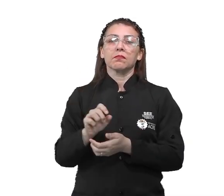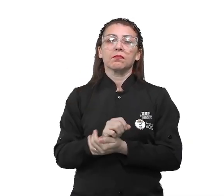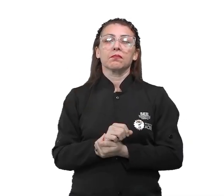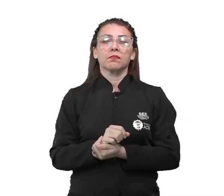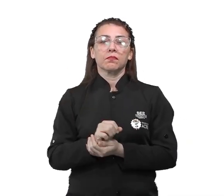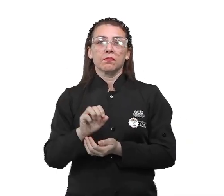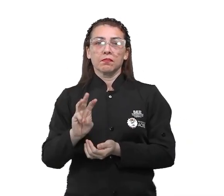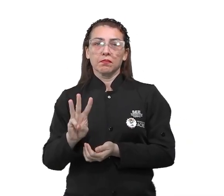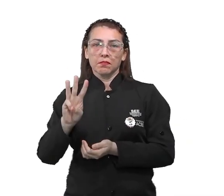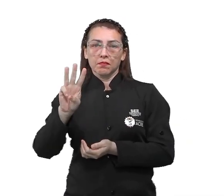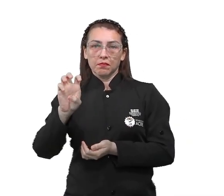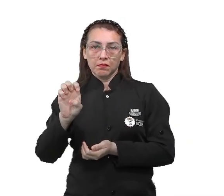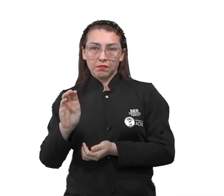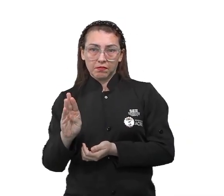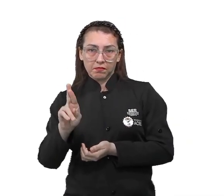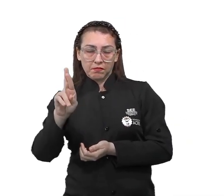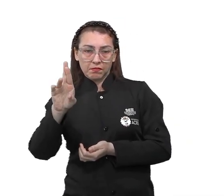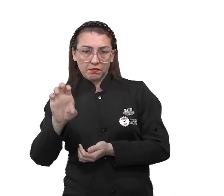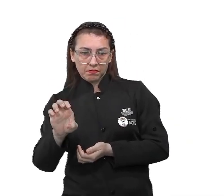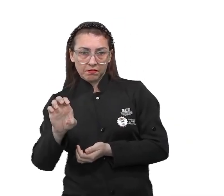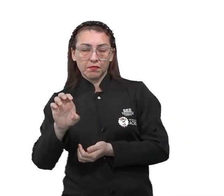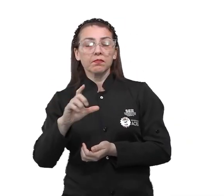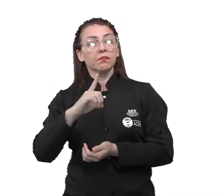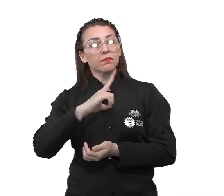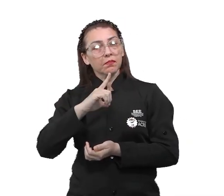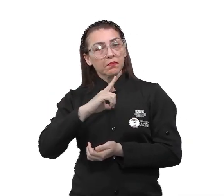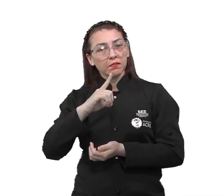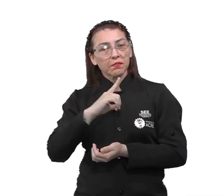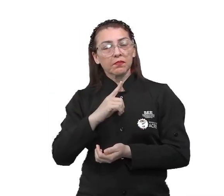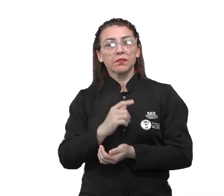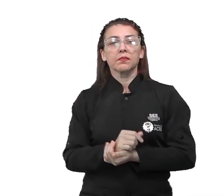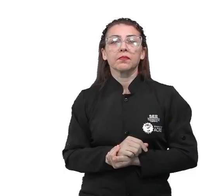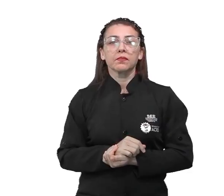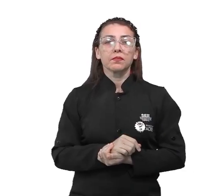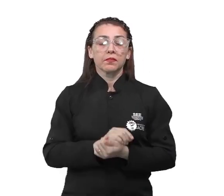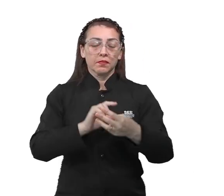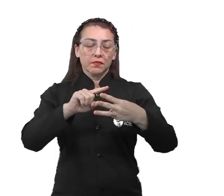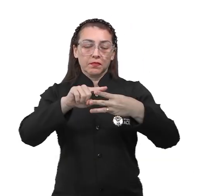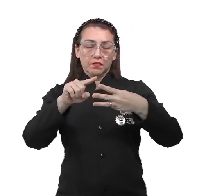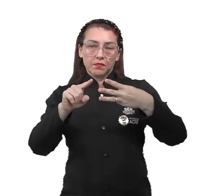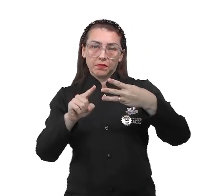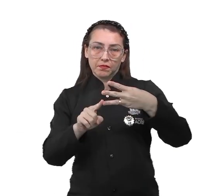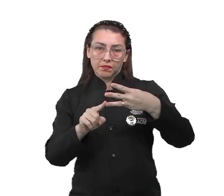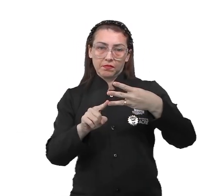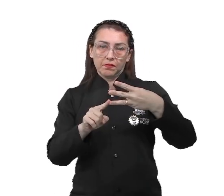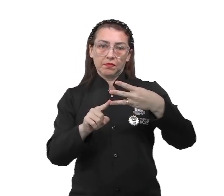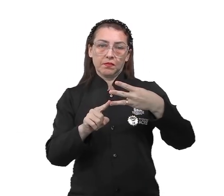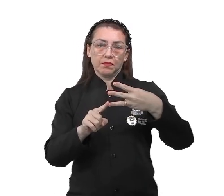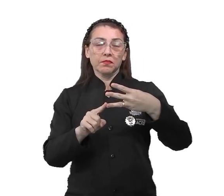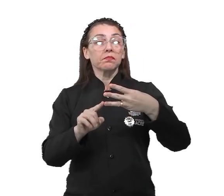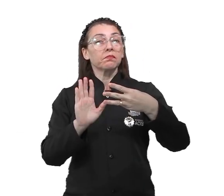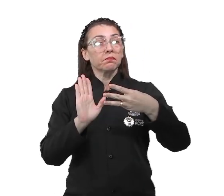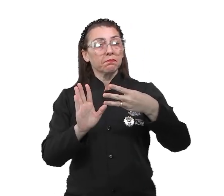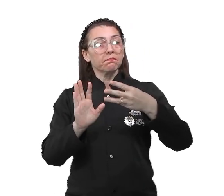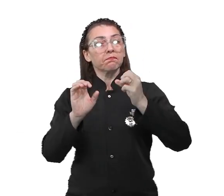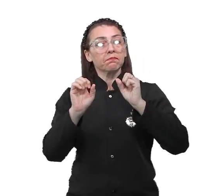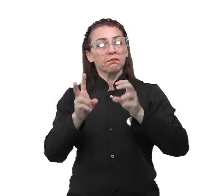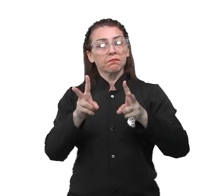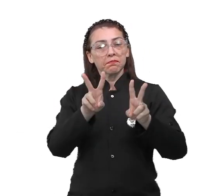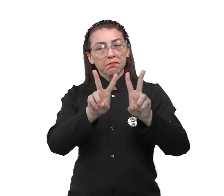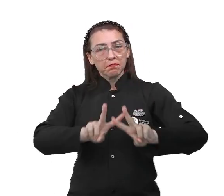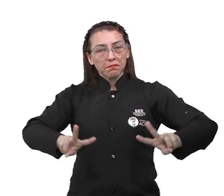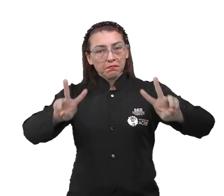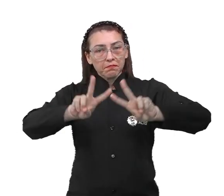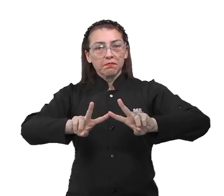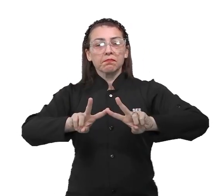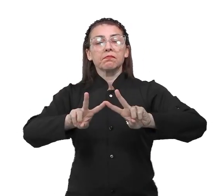tela. Então, segundo Max Weber, nós temos 3 formas de poder, conforme vocês podem